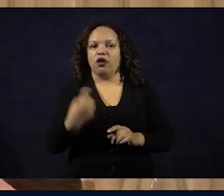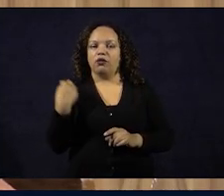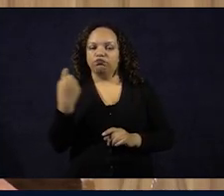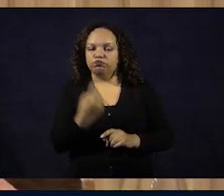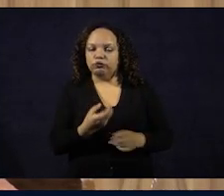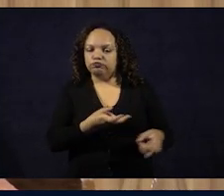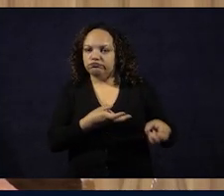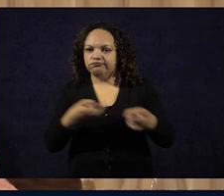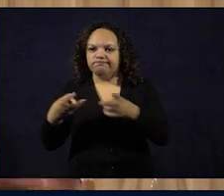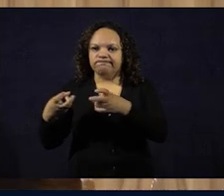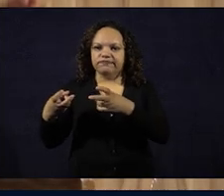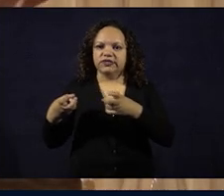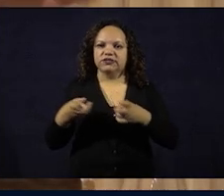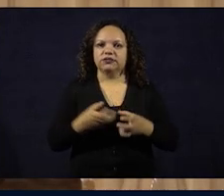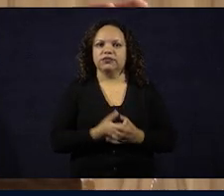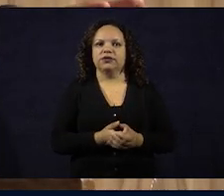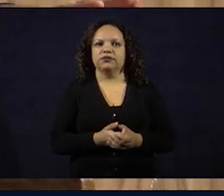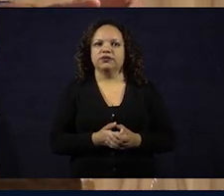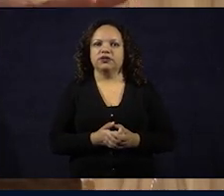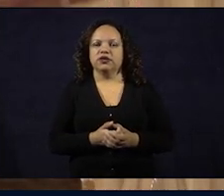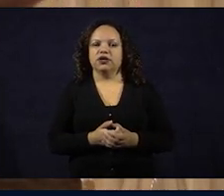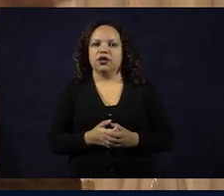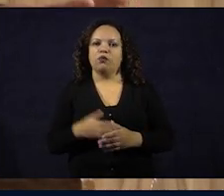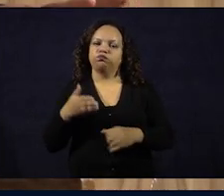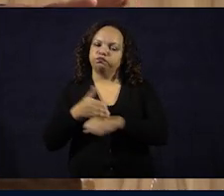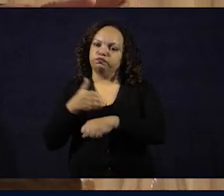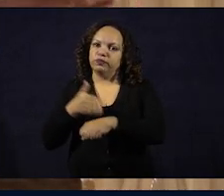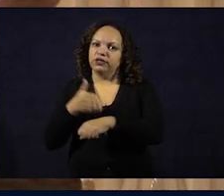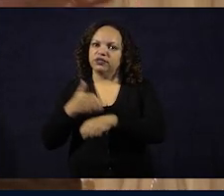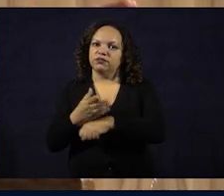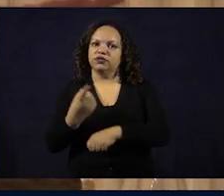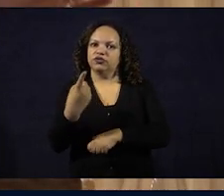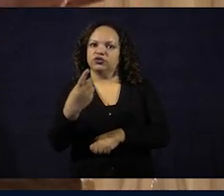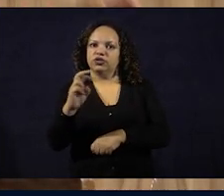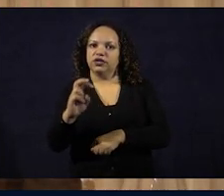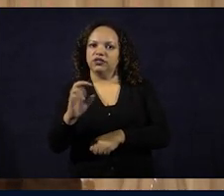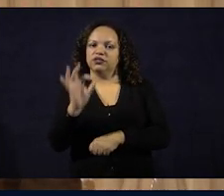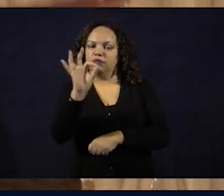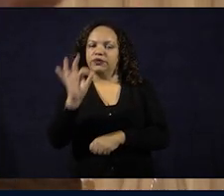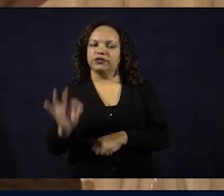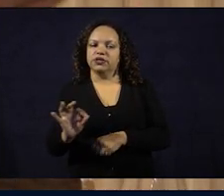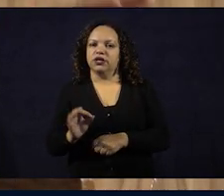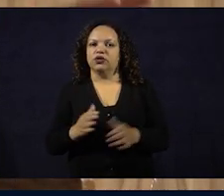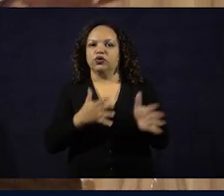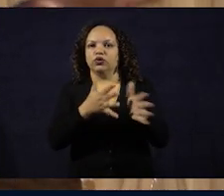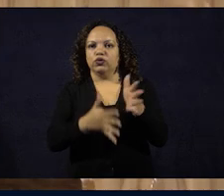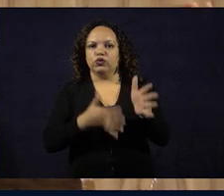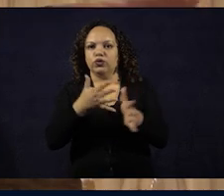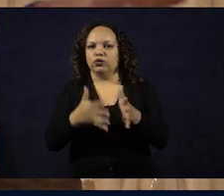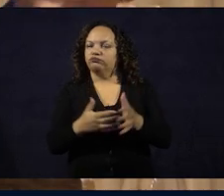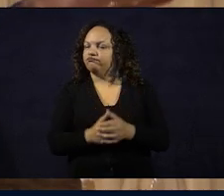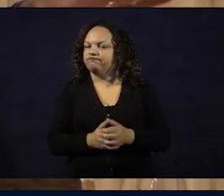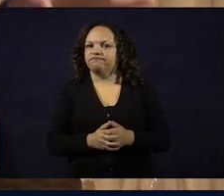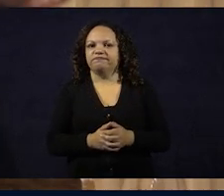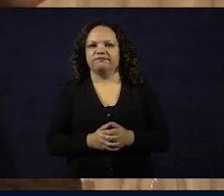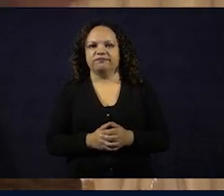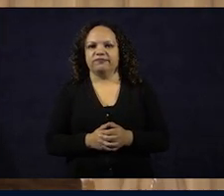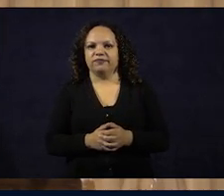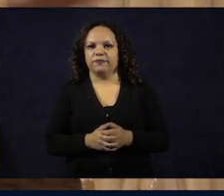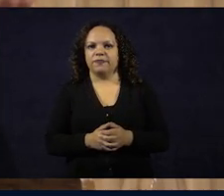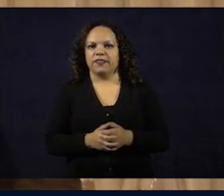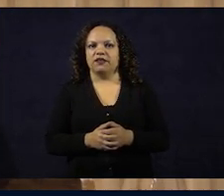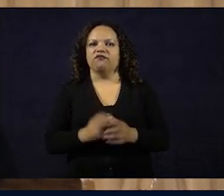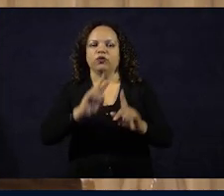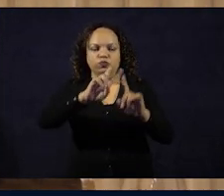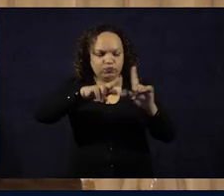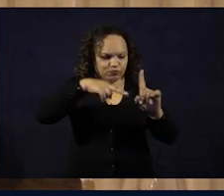visão é que essa participação de 15% do setor ferroviário na matriz de transporte brasileira